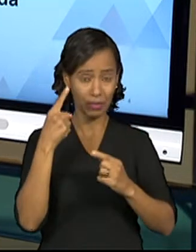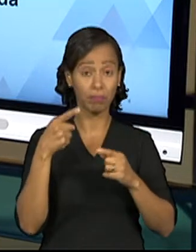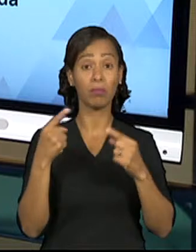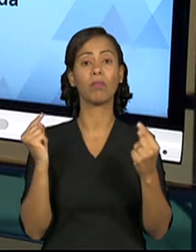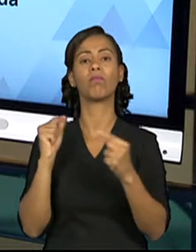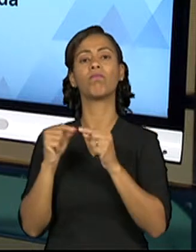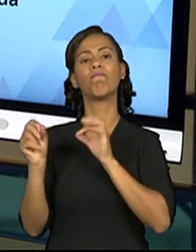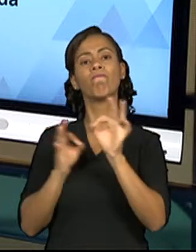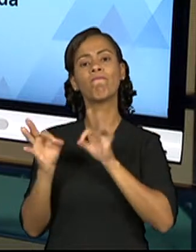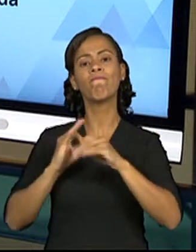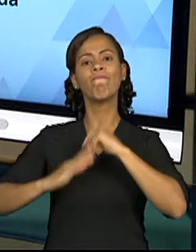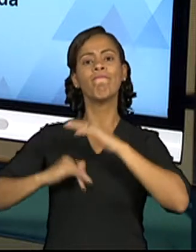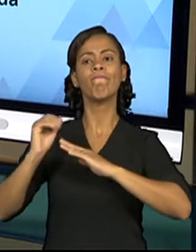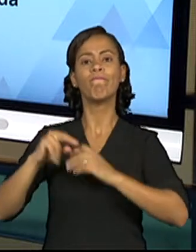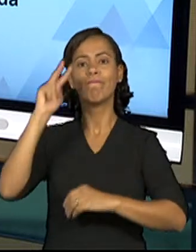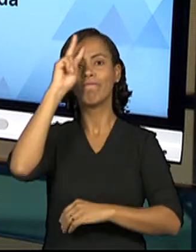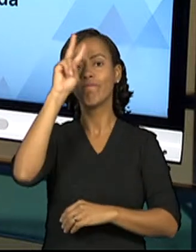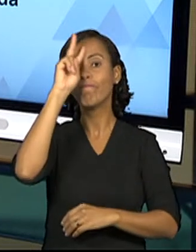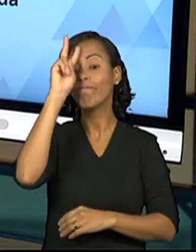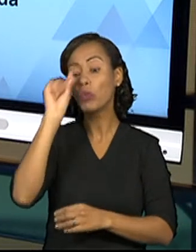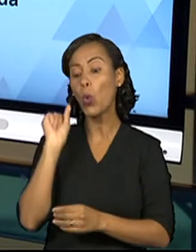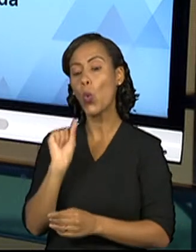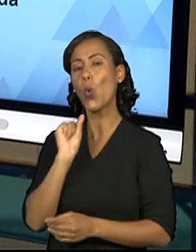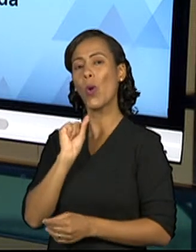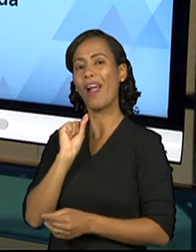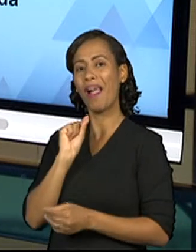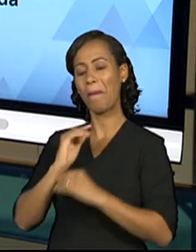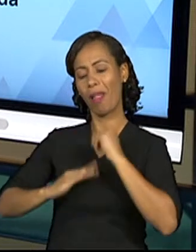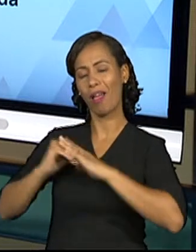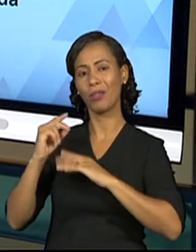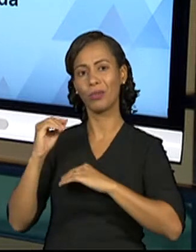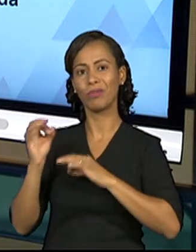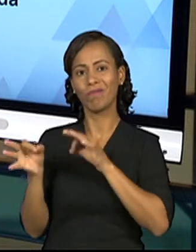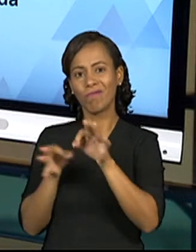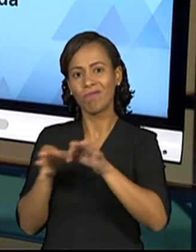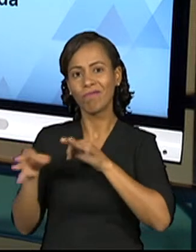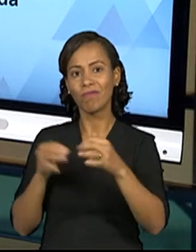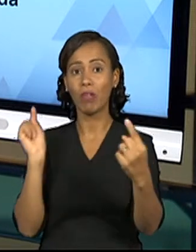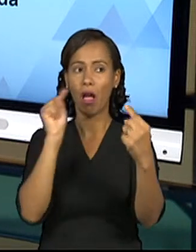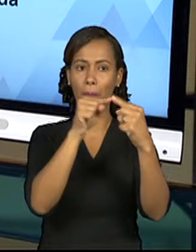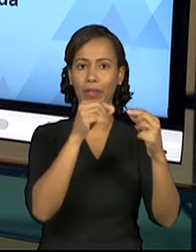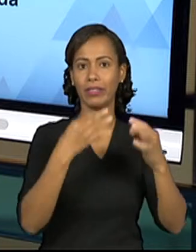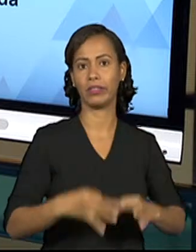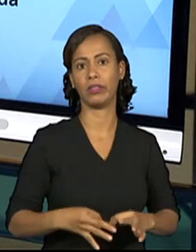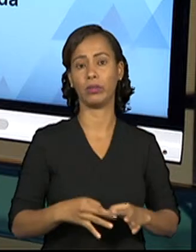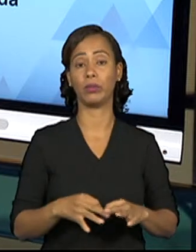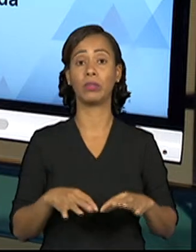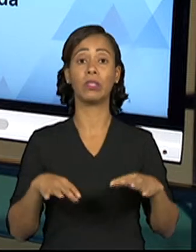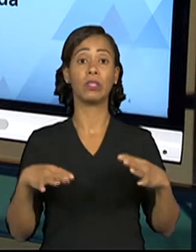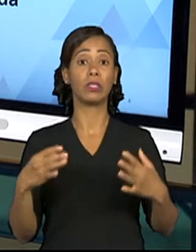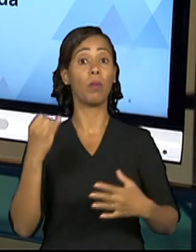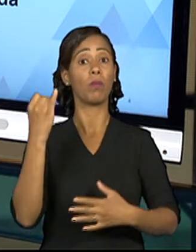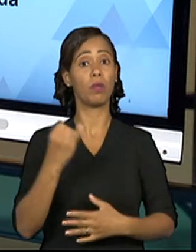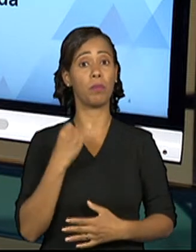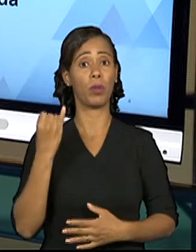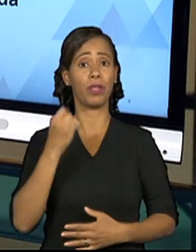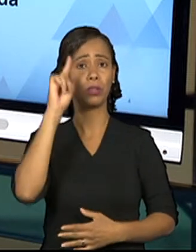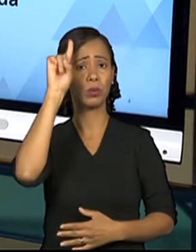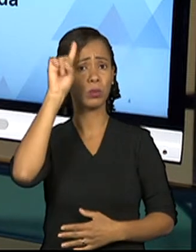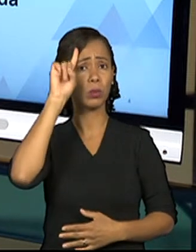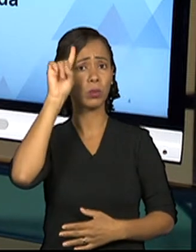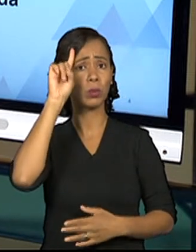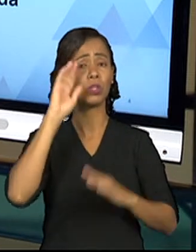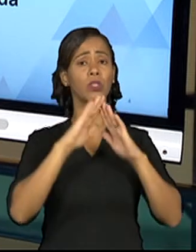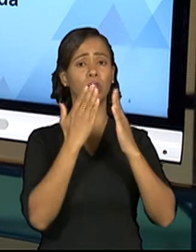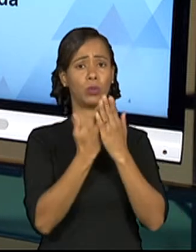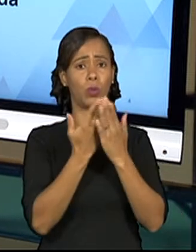ação que as escolas têm. Esse projeto político-pedagógico, ele precisa estar num diálogo no dia a dia da escola e também com a sala de